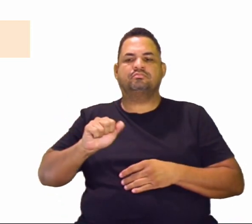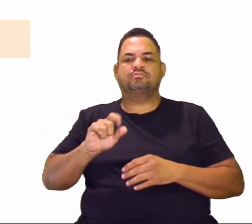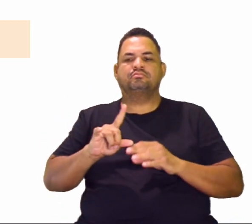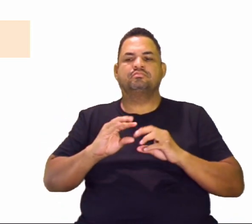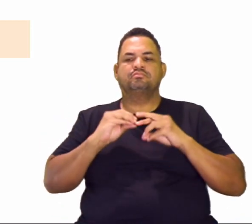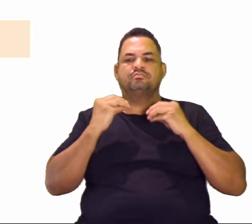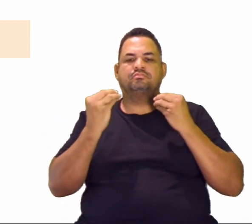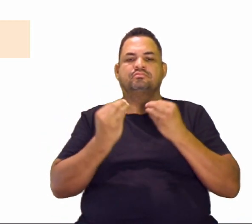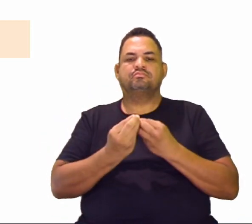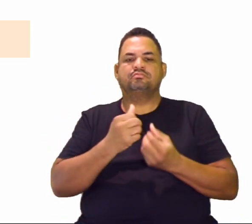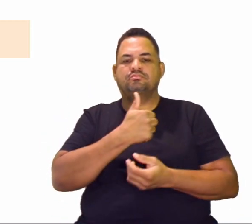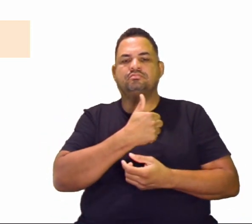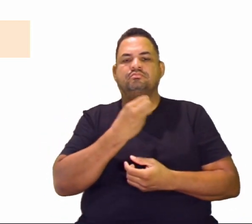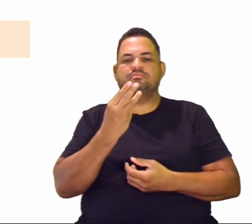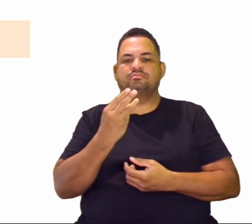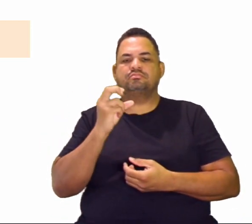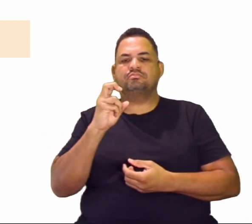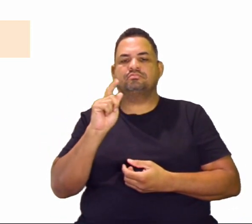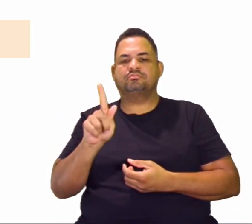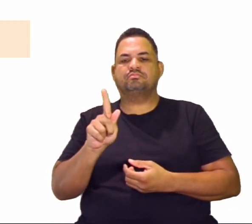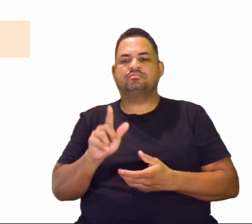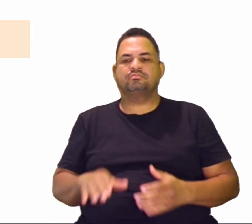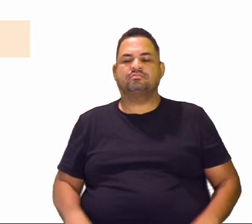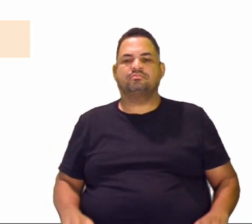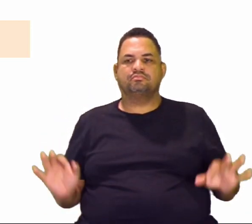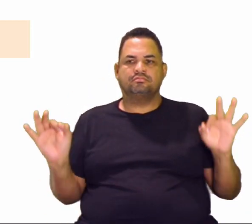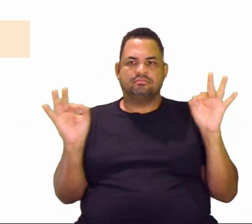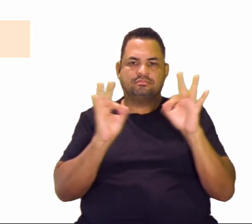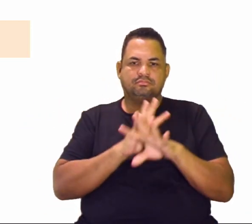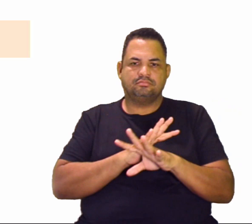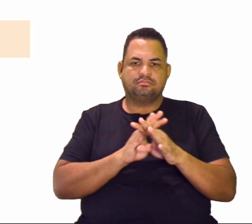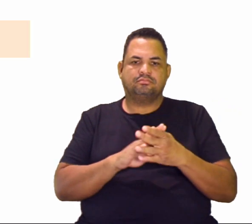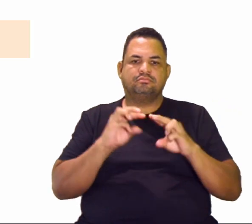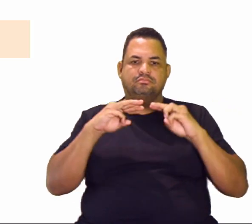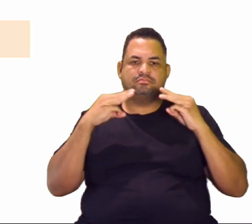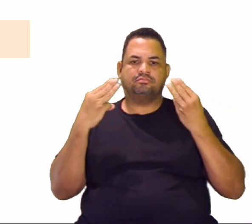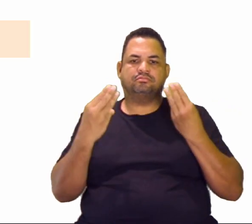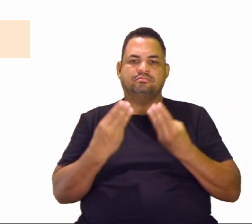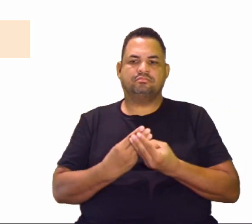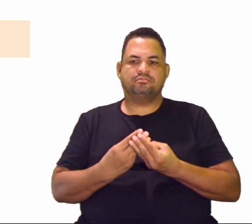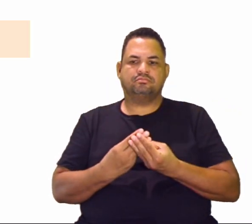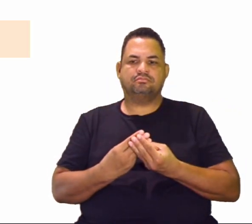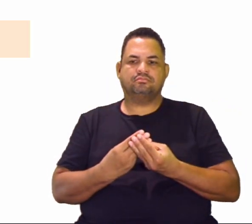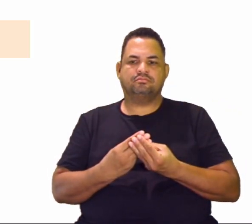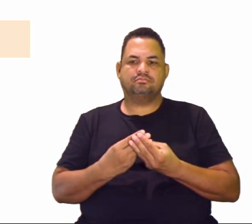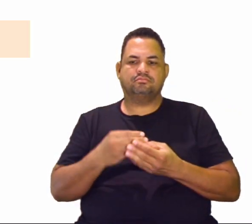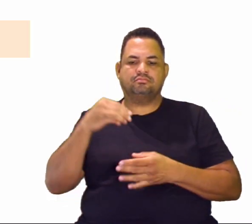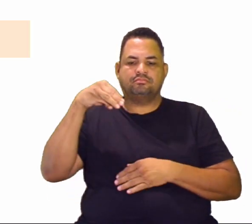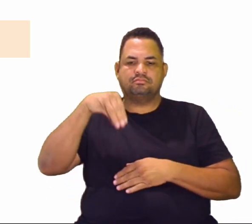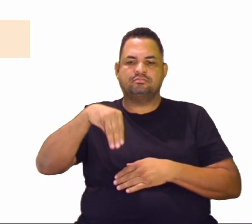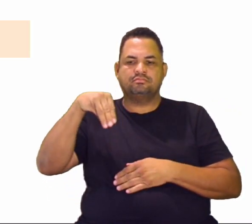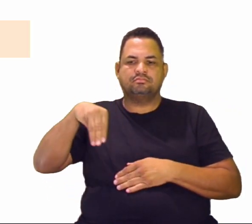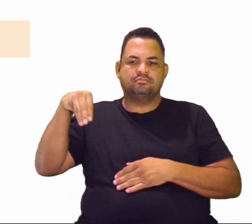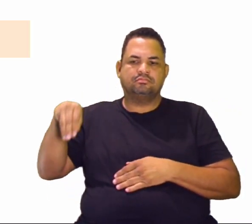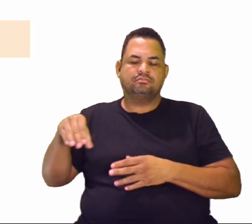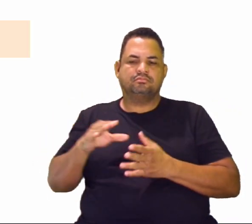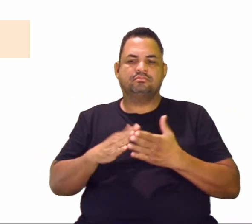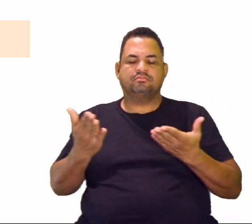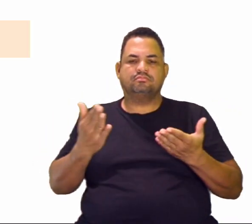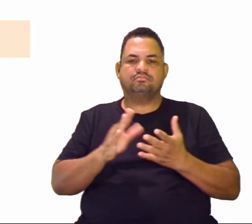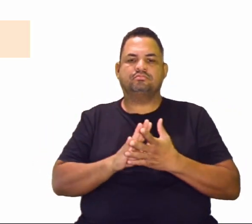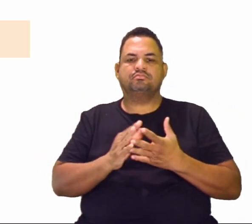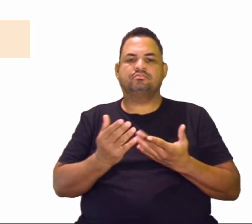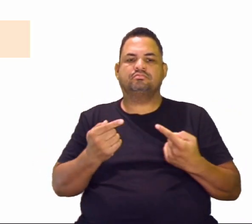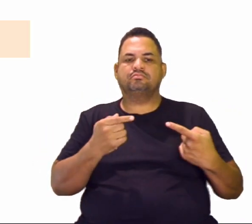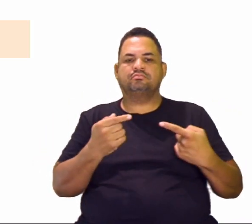substância 135 gramas. Portanto, a massa molar desta substância